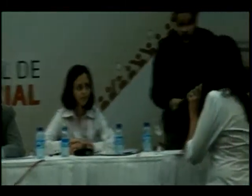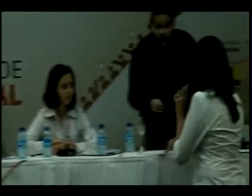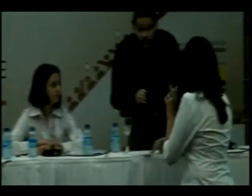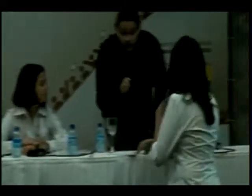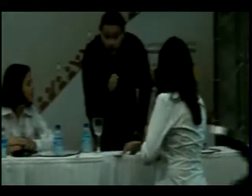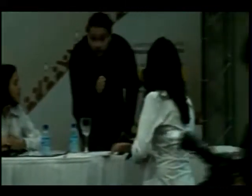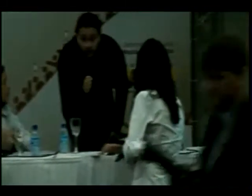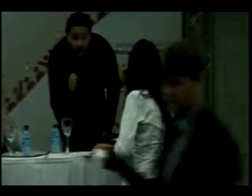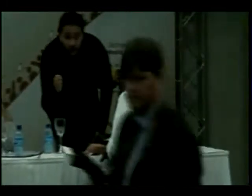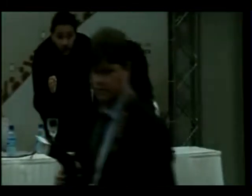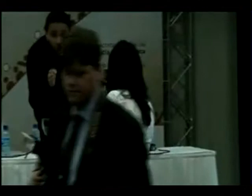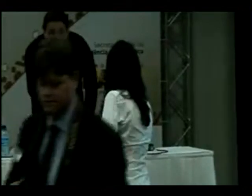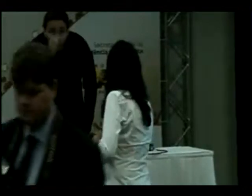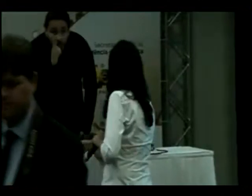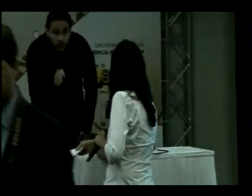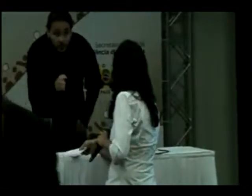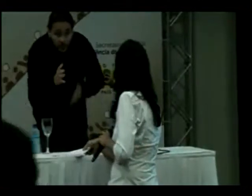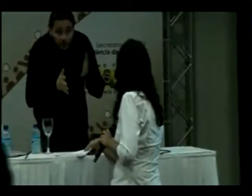nosso grupo...